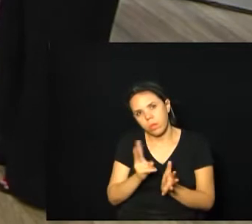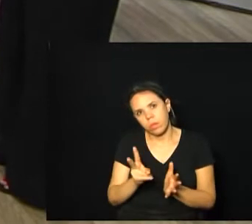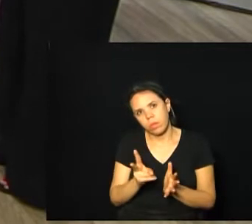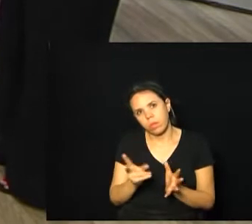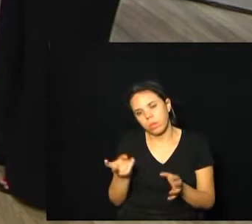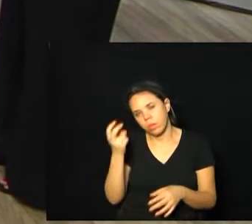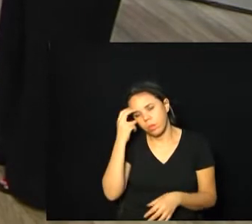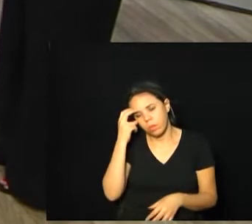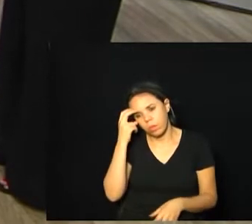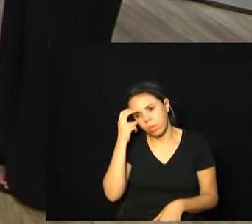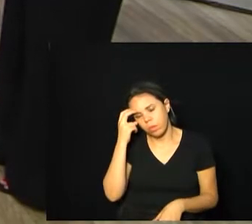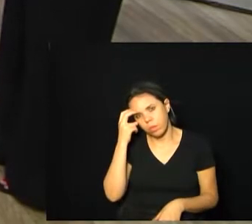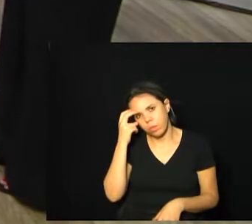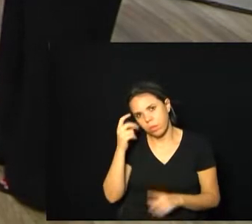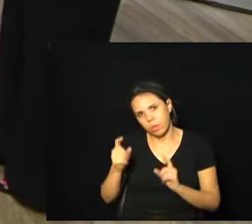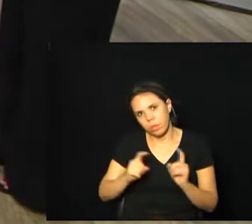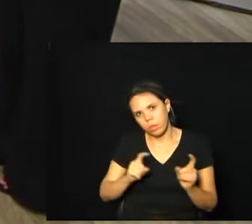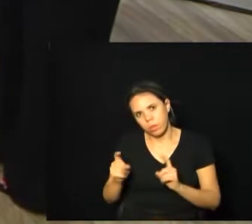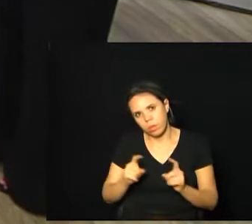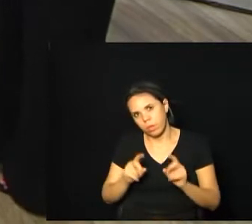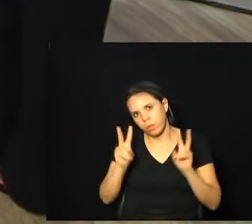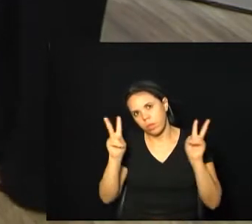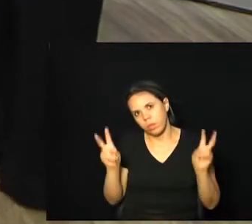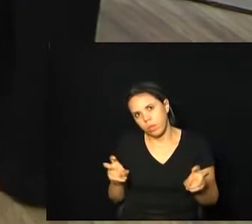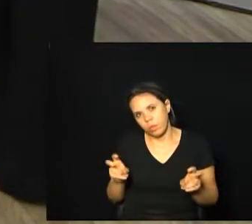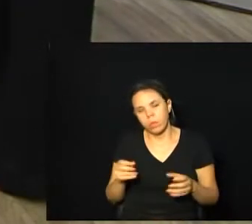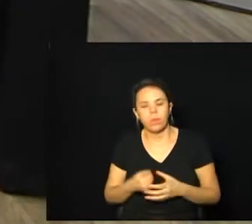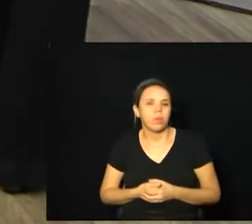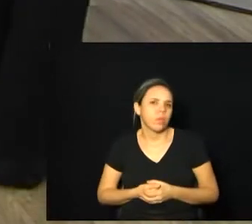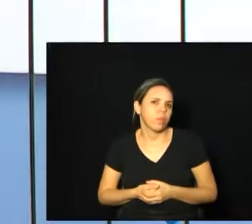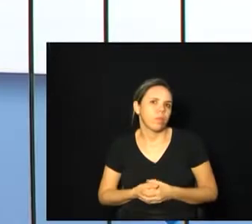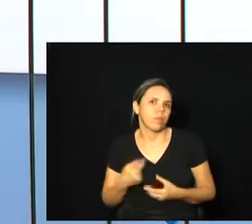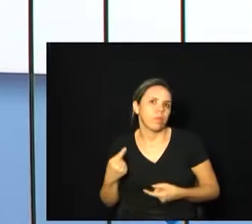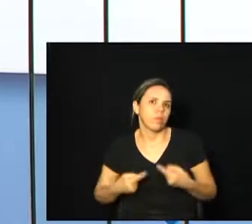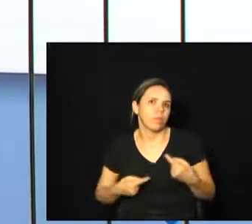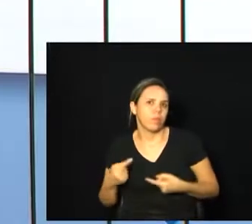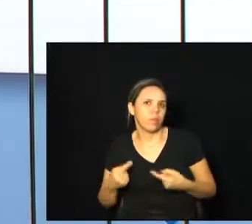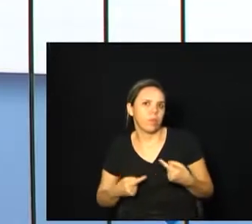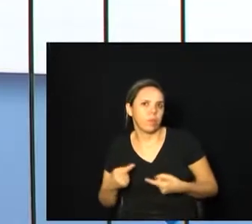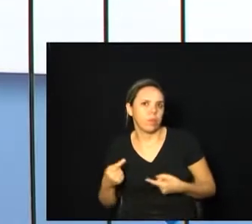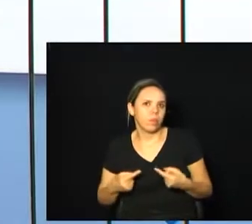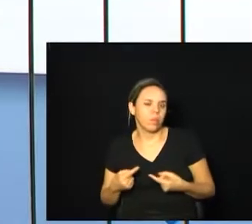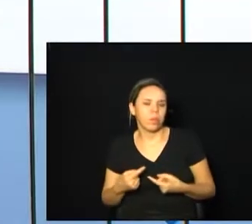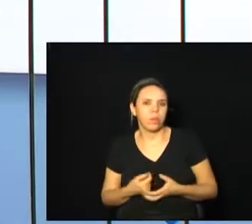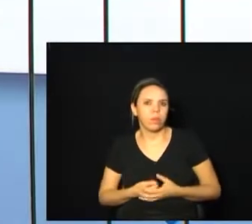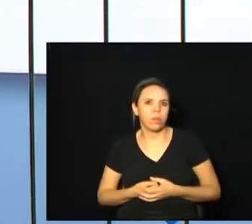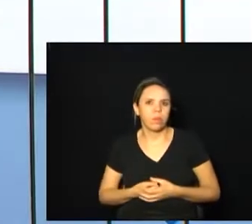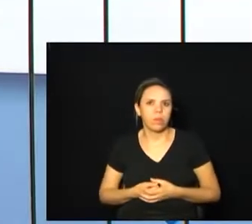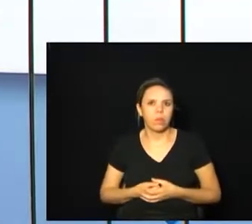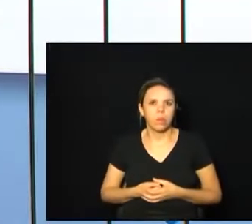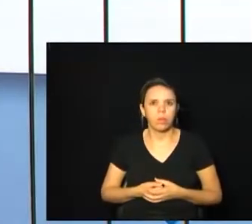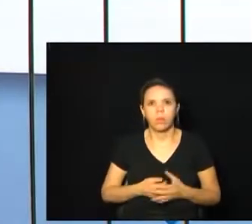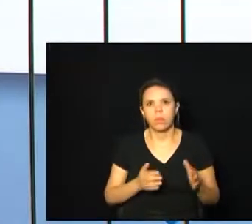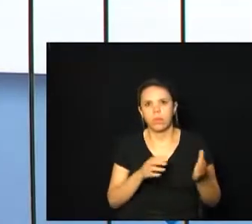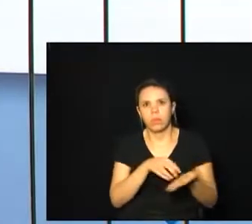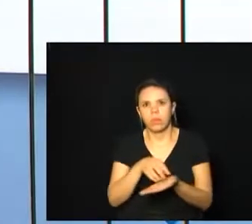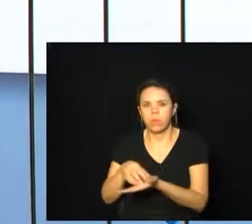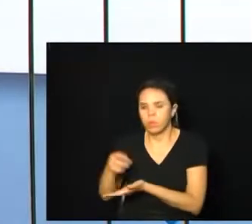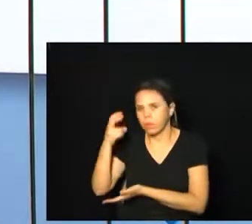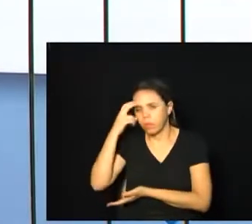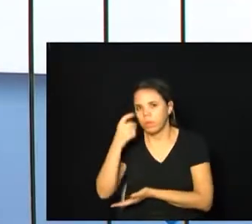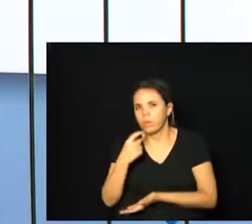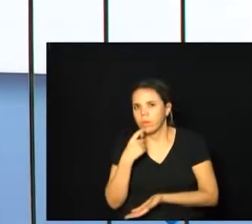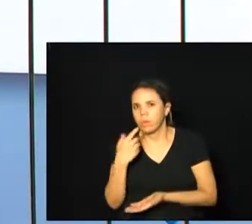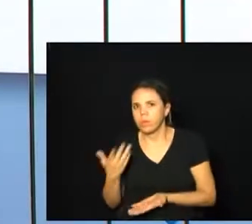de Cultura. Uma reunião temática, Gabriel, que discutiu a situação das casas de cultura de